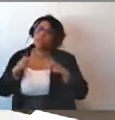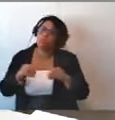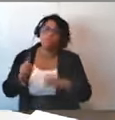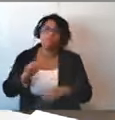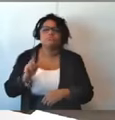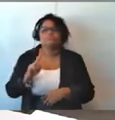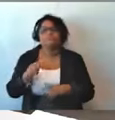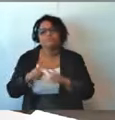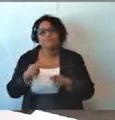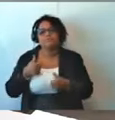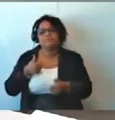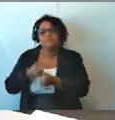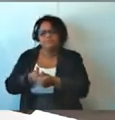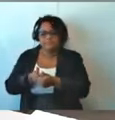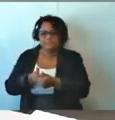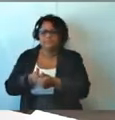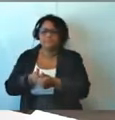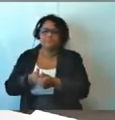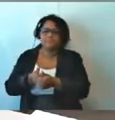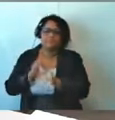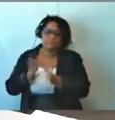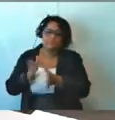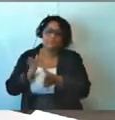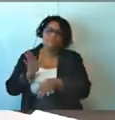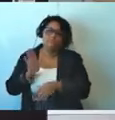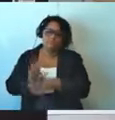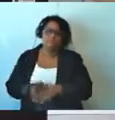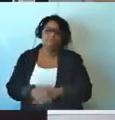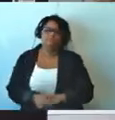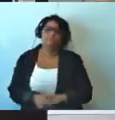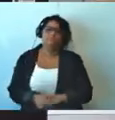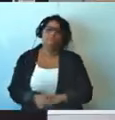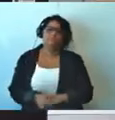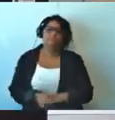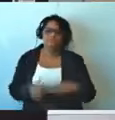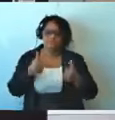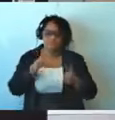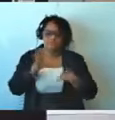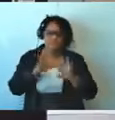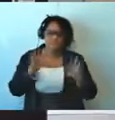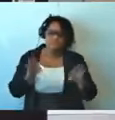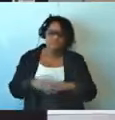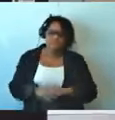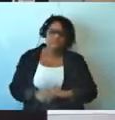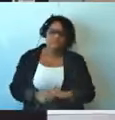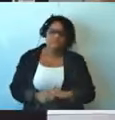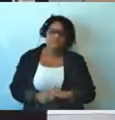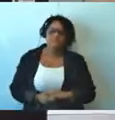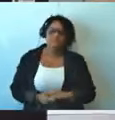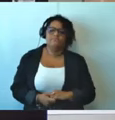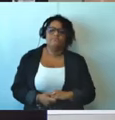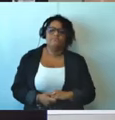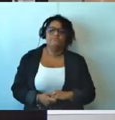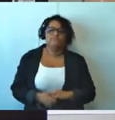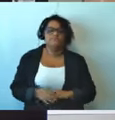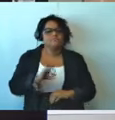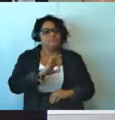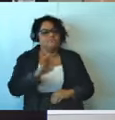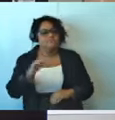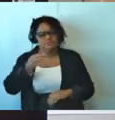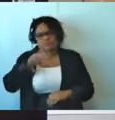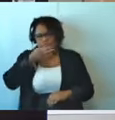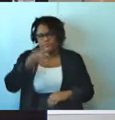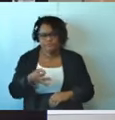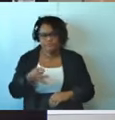das interseções já ajudaria bastante. Tá ótimo. Ótimo. Excelente sugestão, Júnior. Vamos rodar a